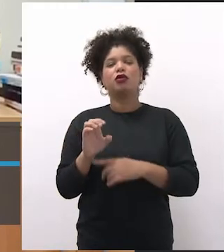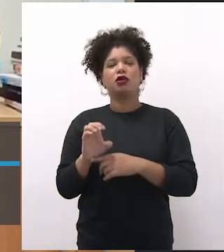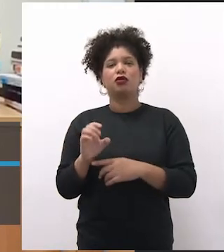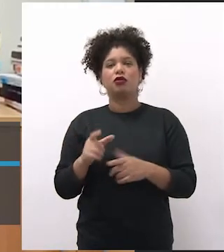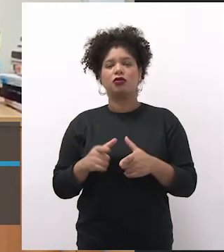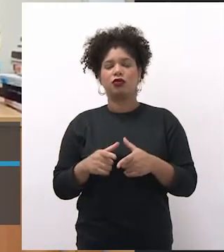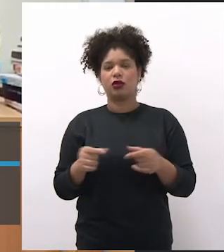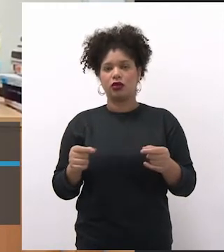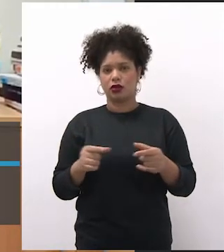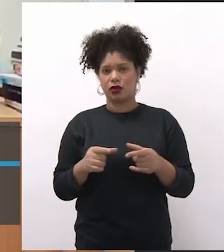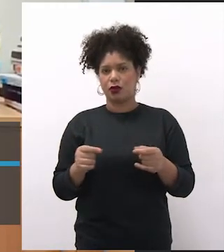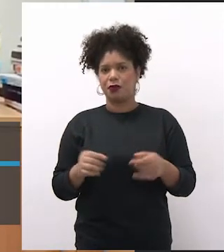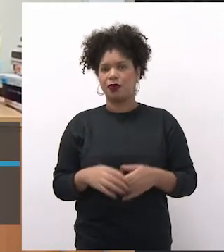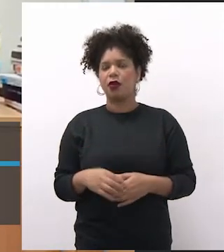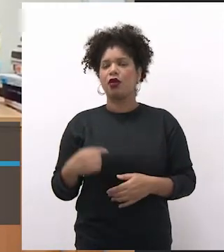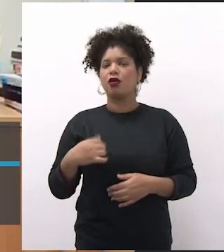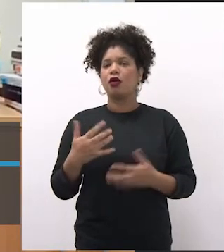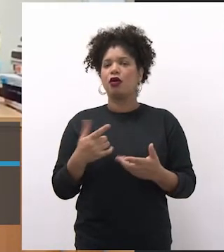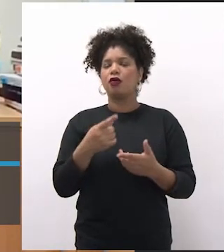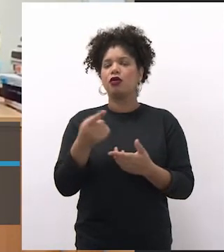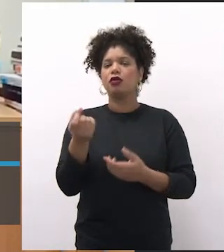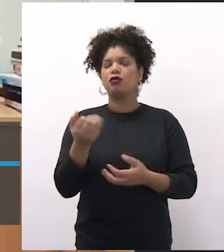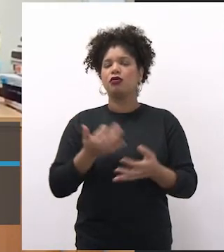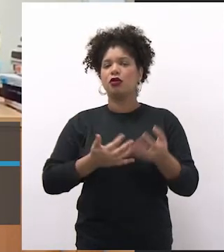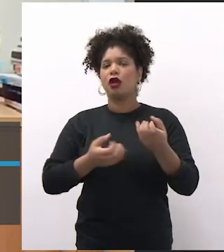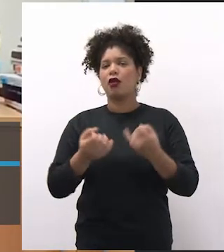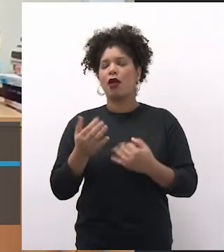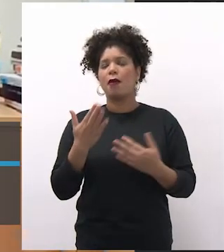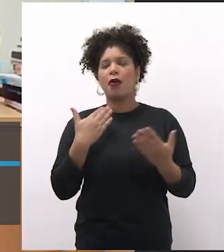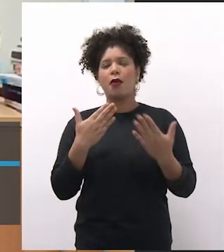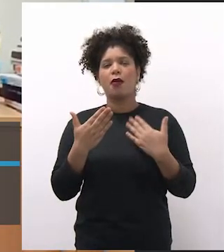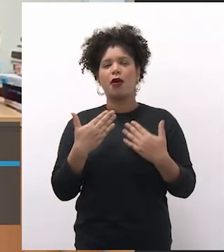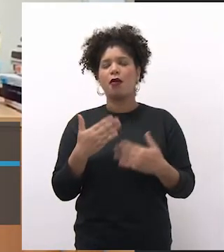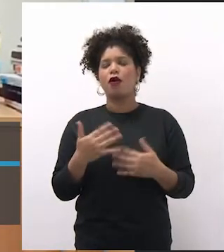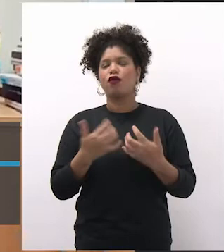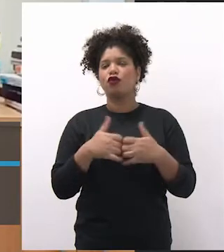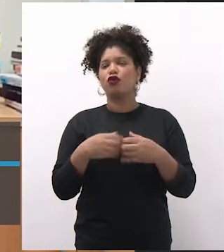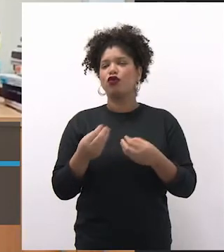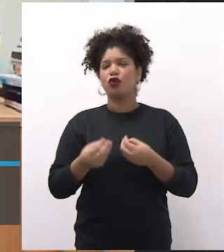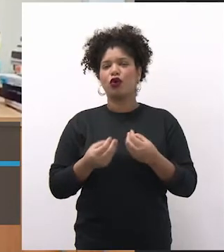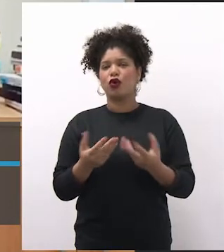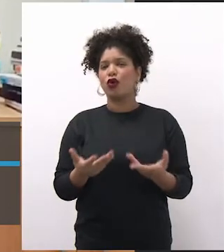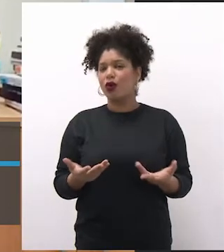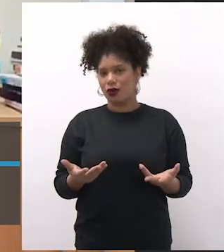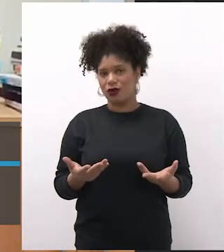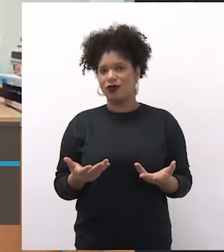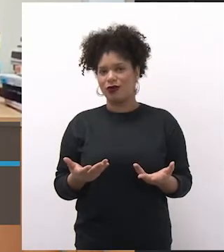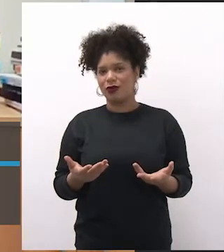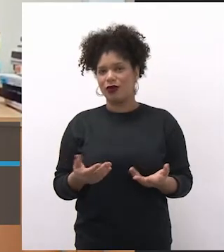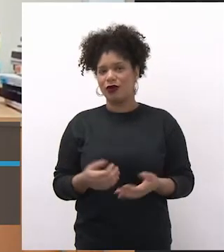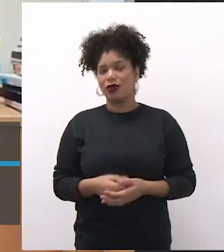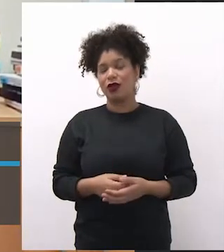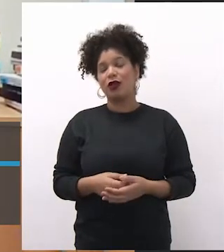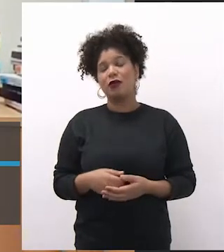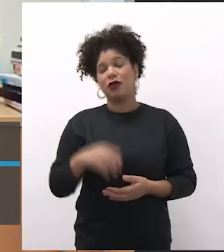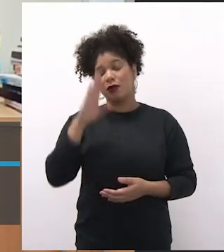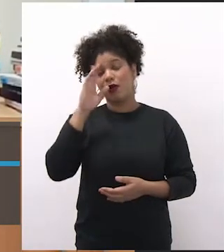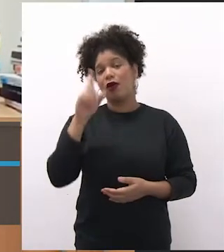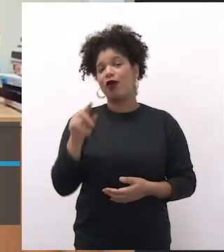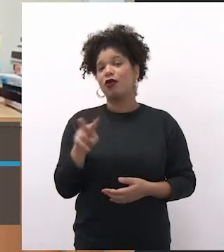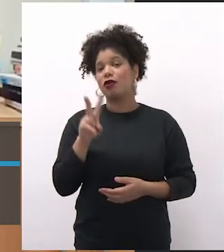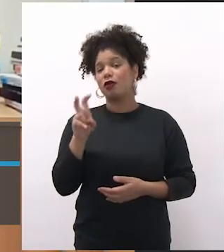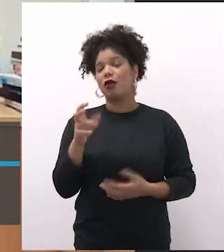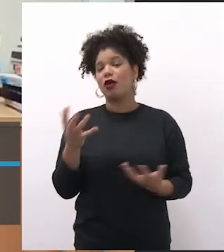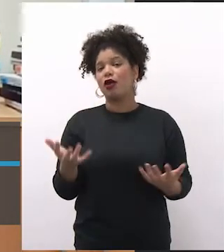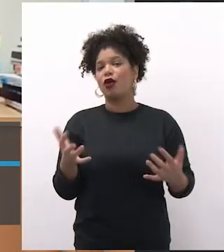vocês contassem para a gente como que foi esse bate-papo, né? Já falando de inclusão e levando